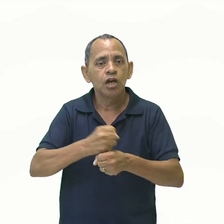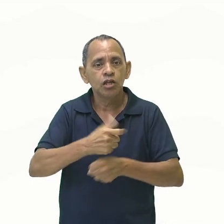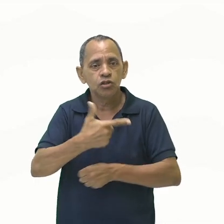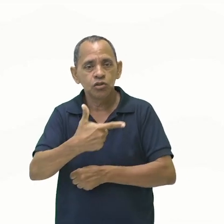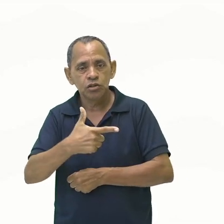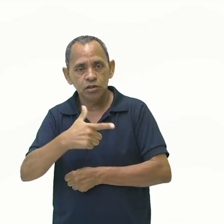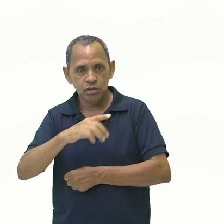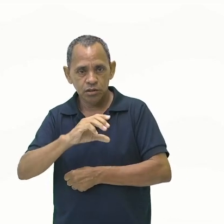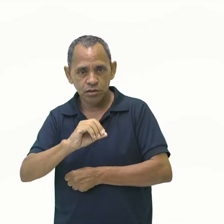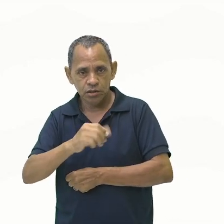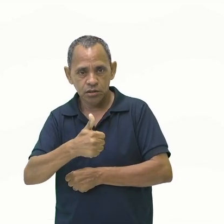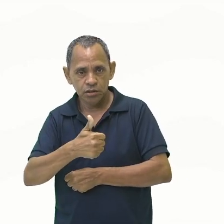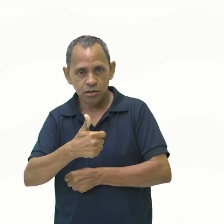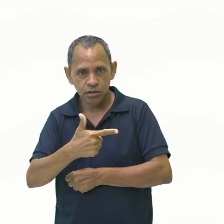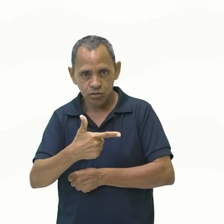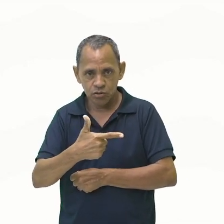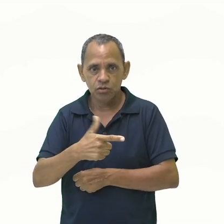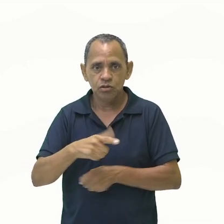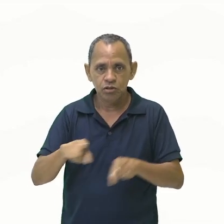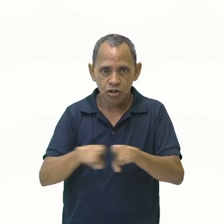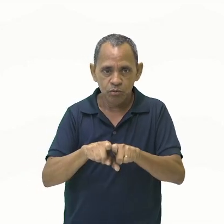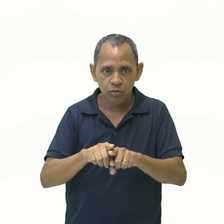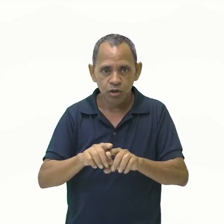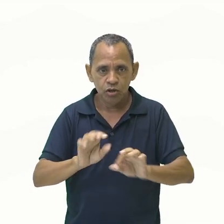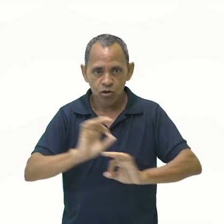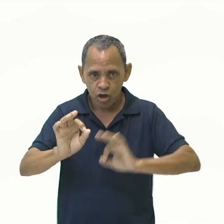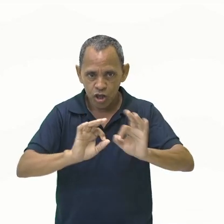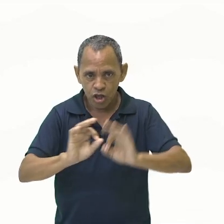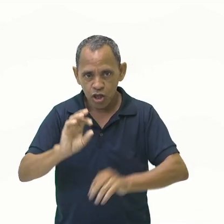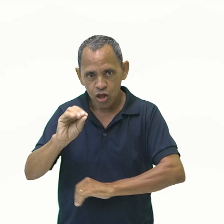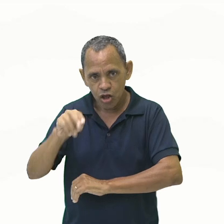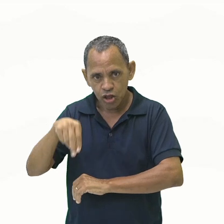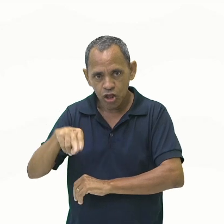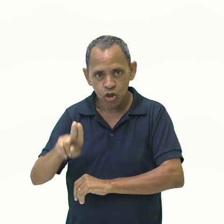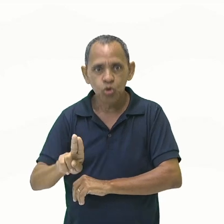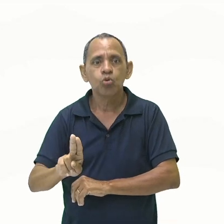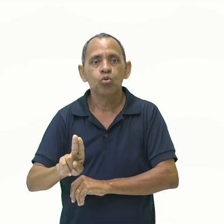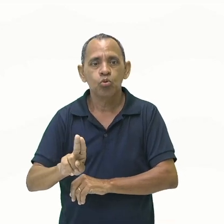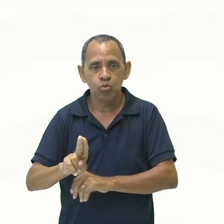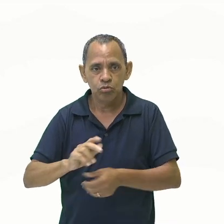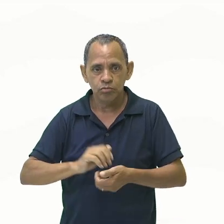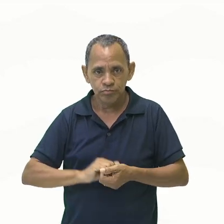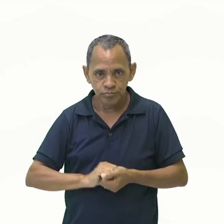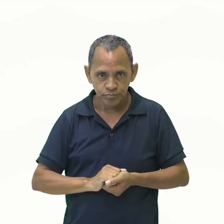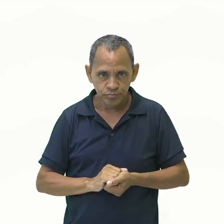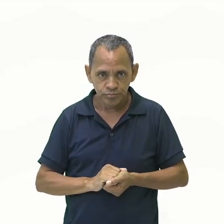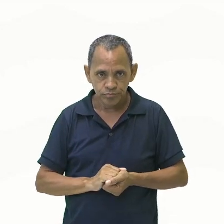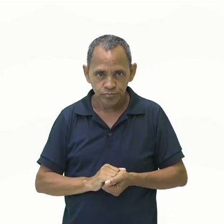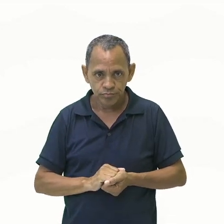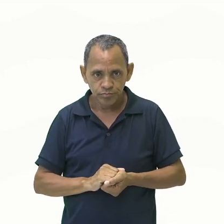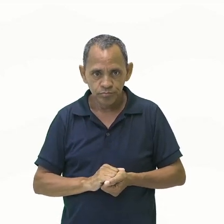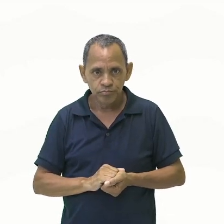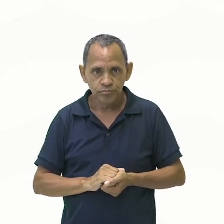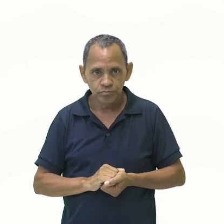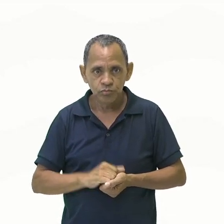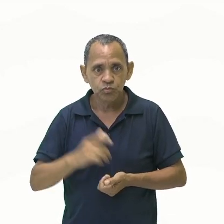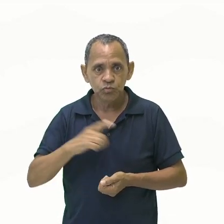foi organizada ali pela ONU, foi realizada na cidade do Rio de Janeiro no ano de 2012,